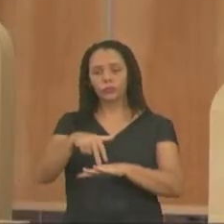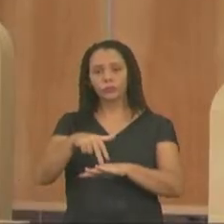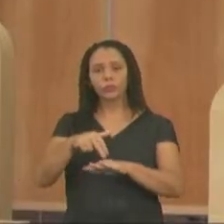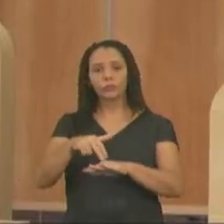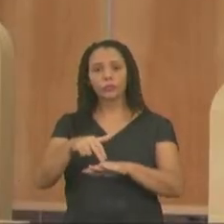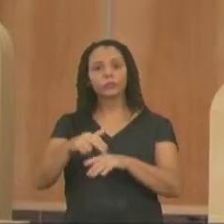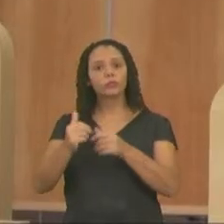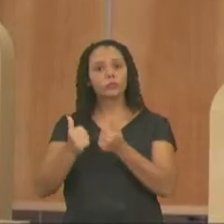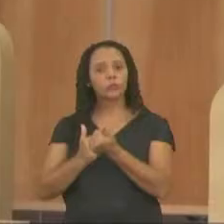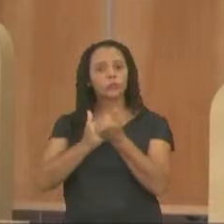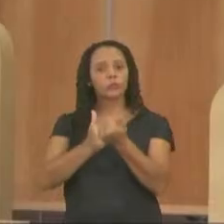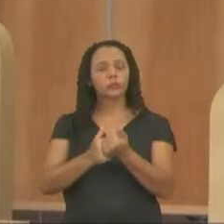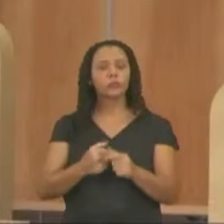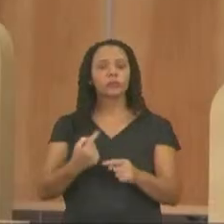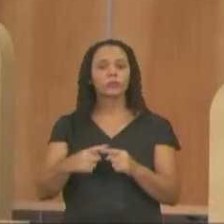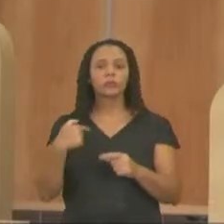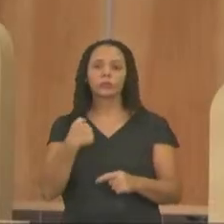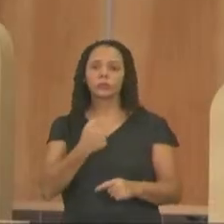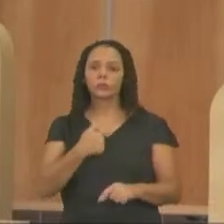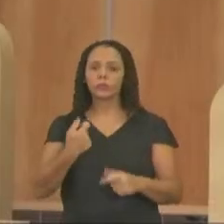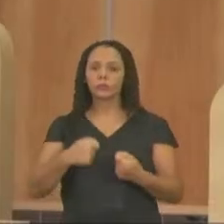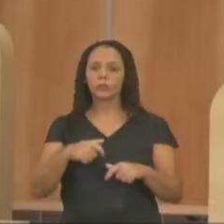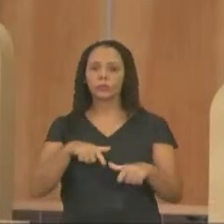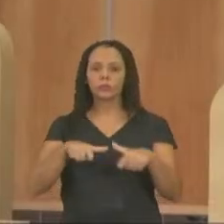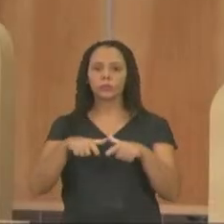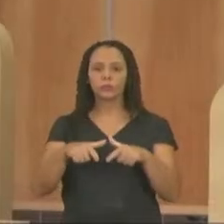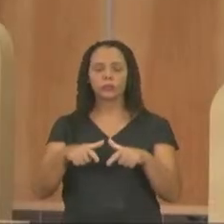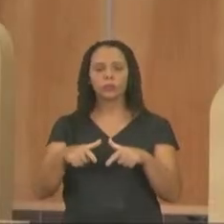para defender, porque nós temos que trabalhar pelo